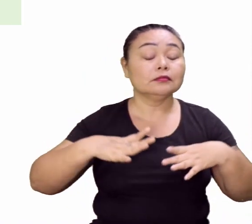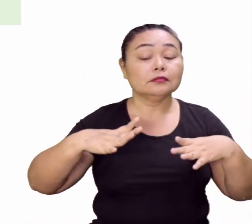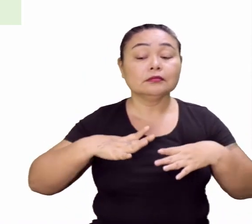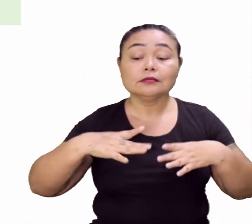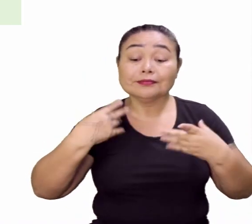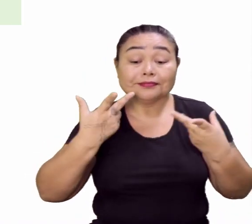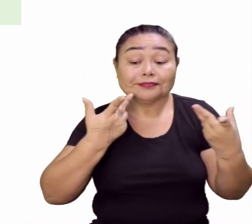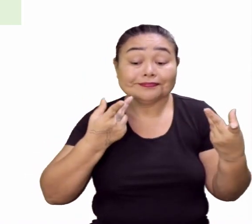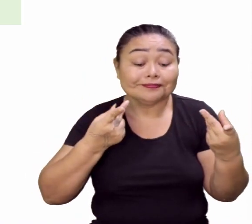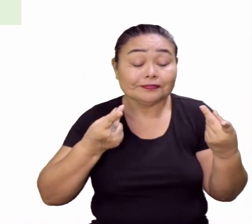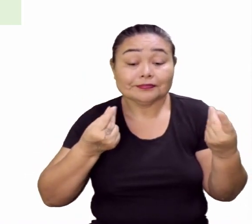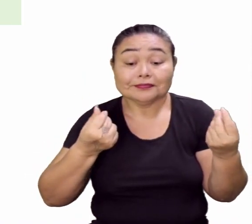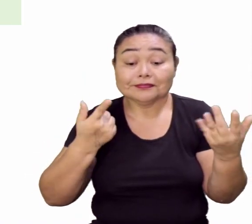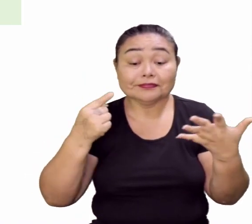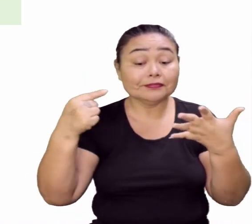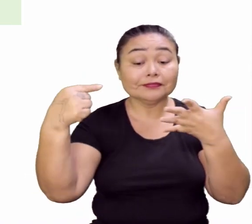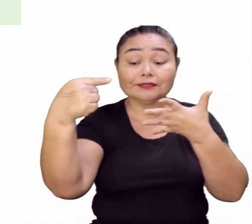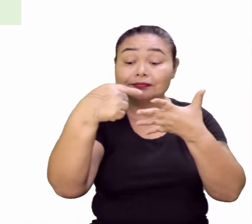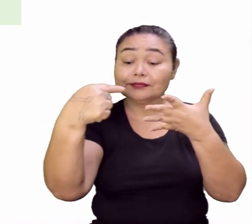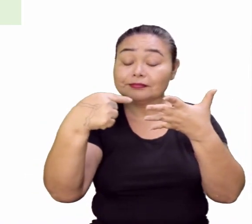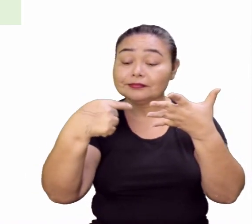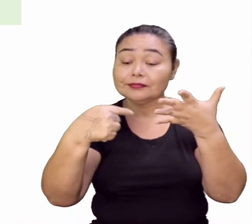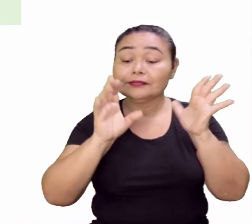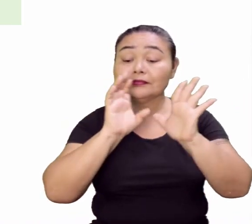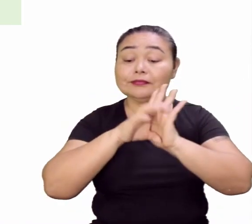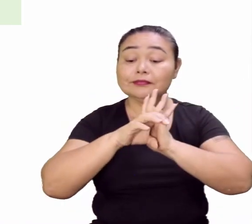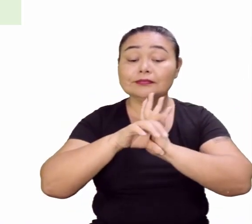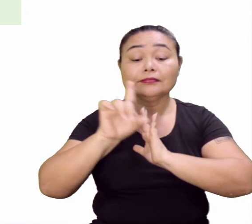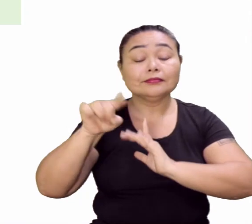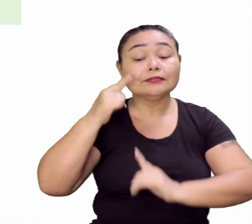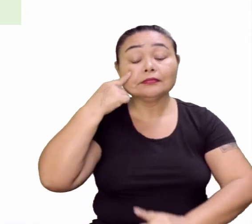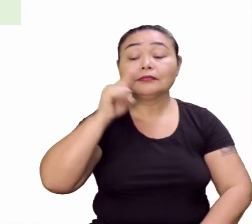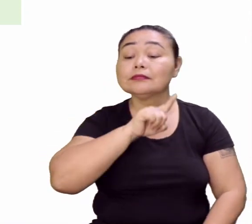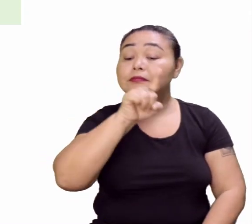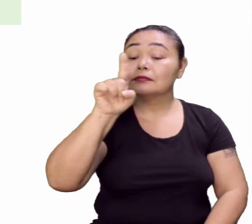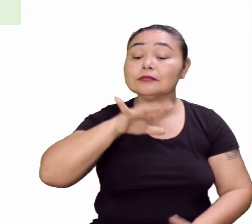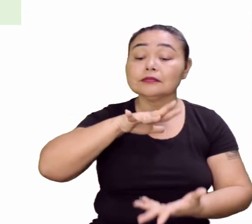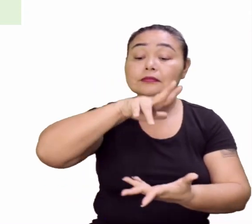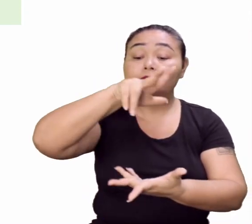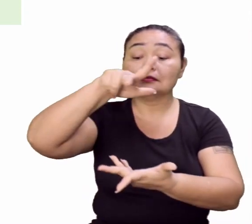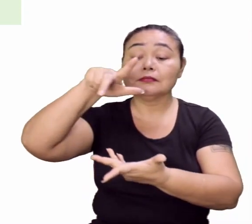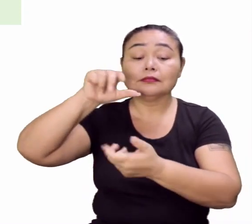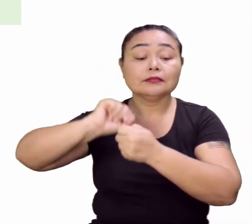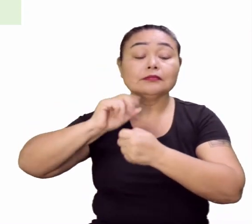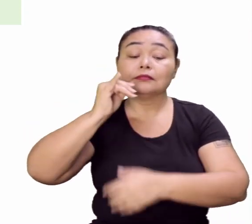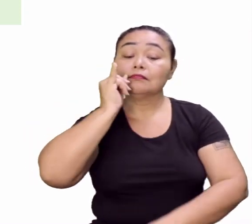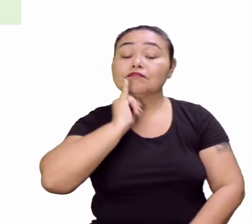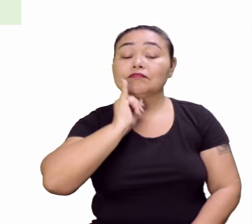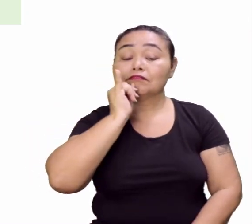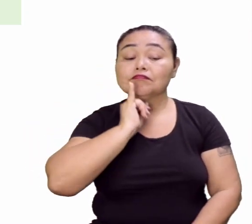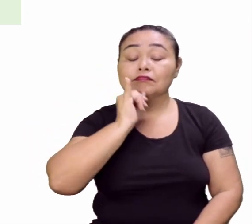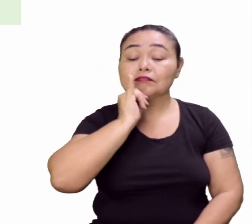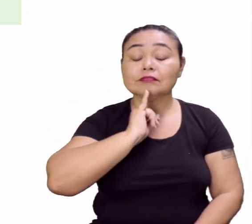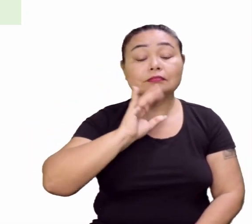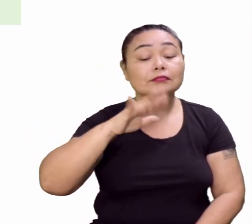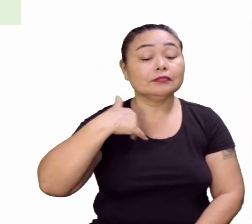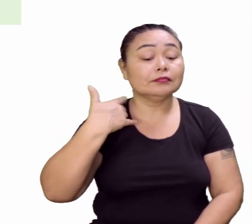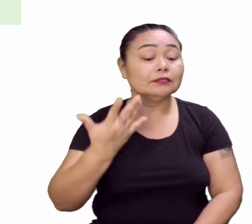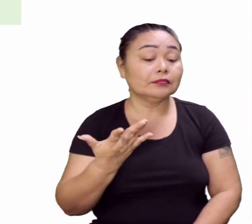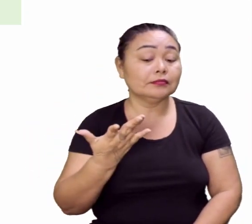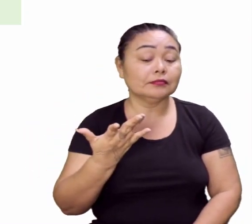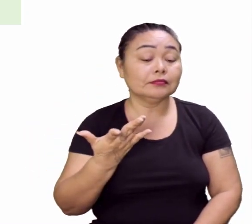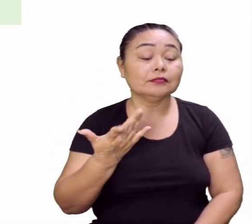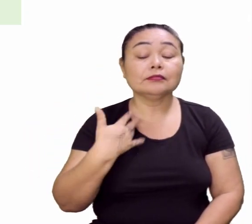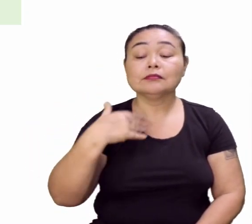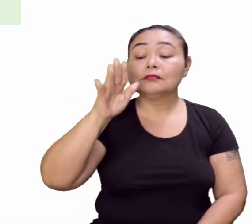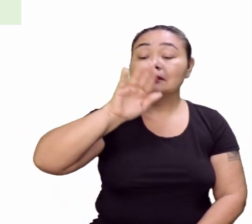delicado porque tem vários conceitos do que seja cidade espalhado pelo mundo. Uhum. Então, cidade, por exemplo, tem cidade